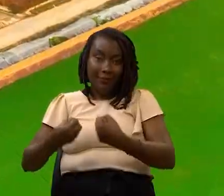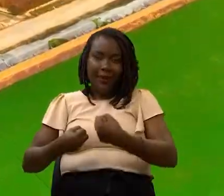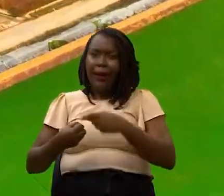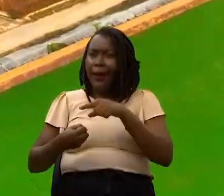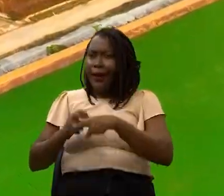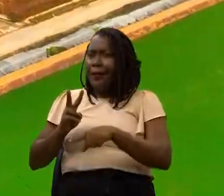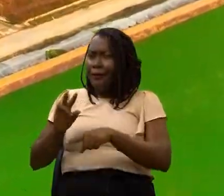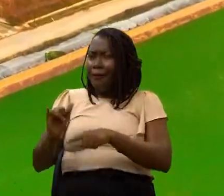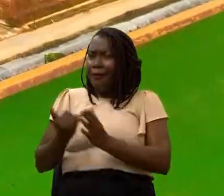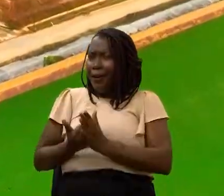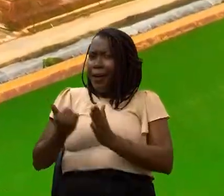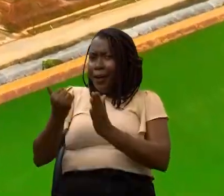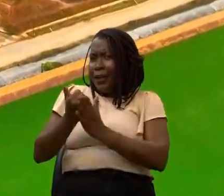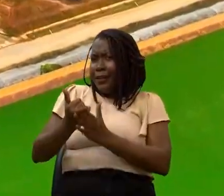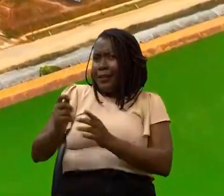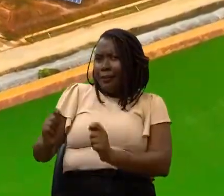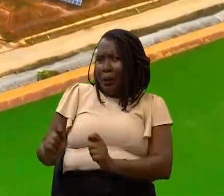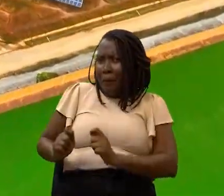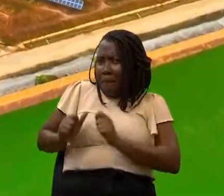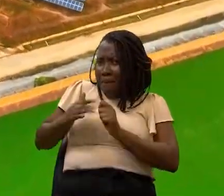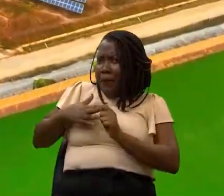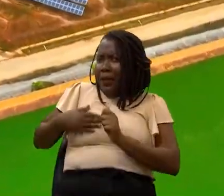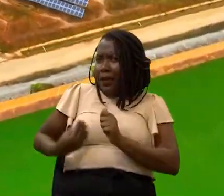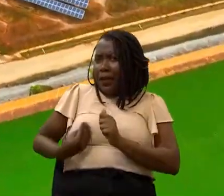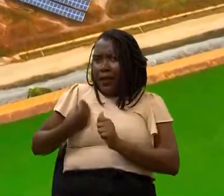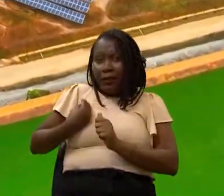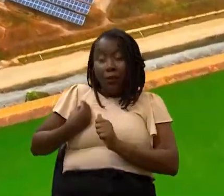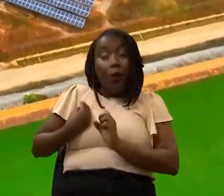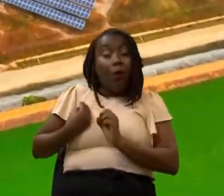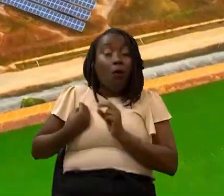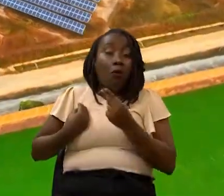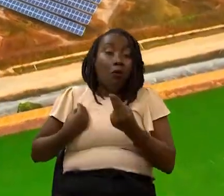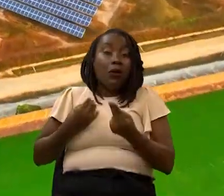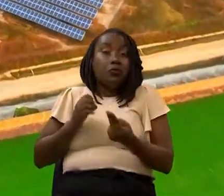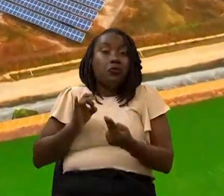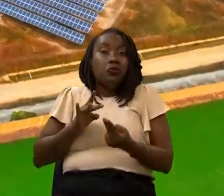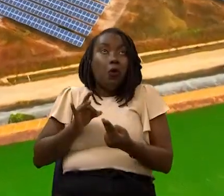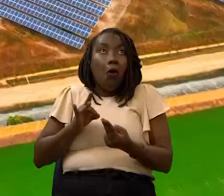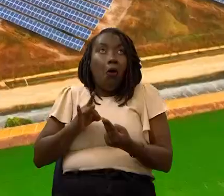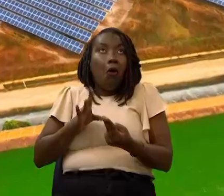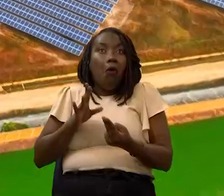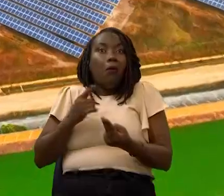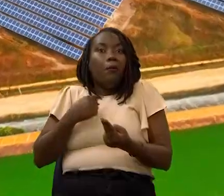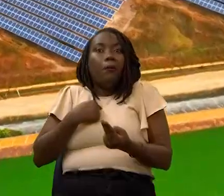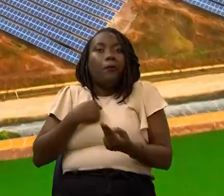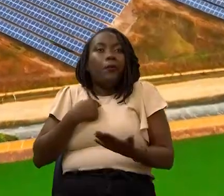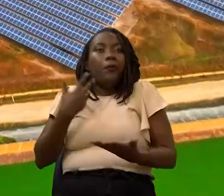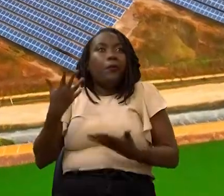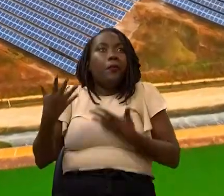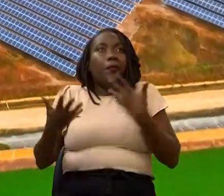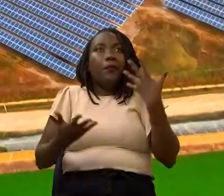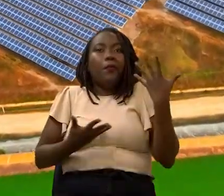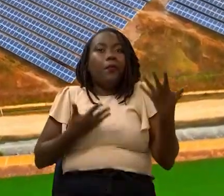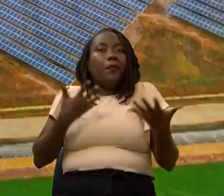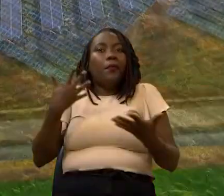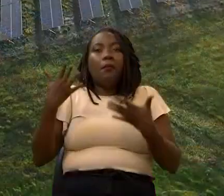veículo tem? Ele vai acrescentar algum benefício na minha vida? Ou é só para